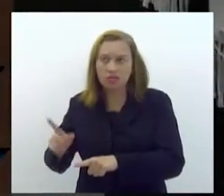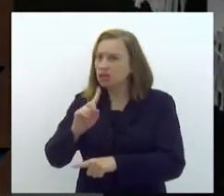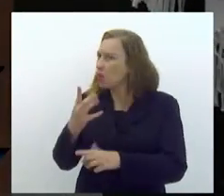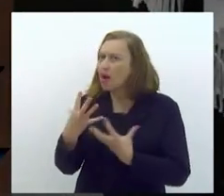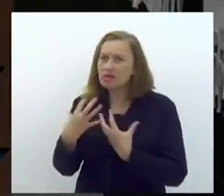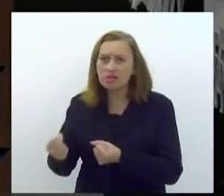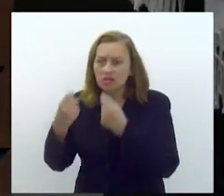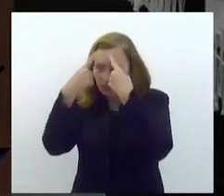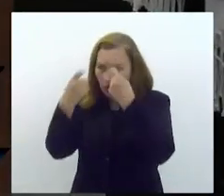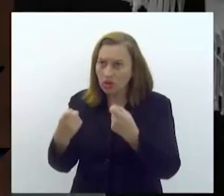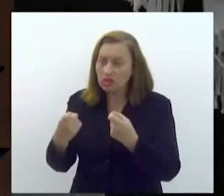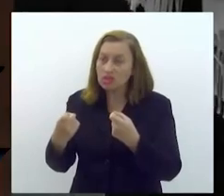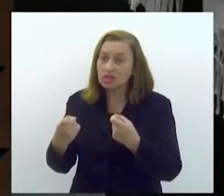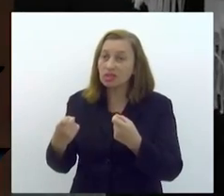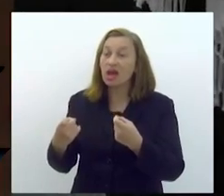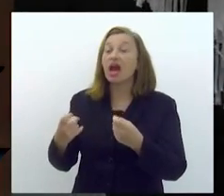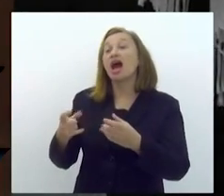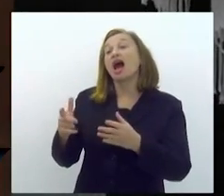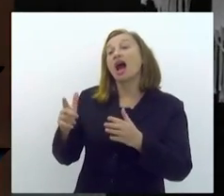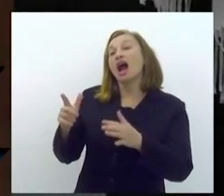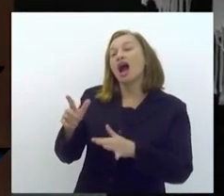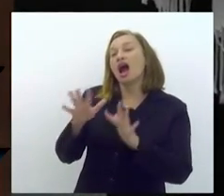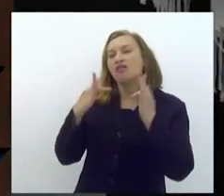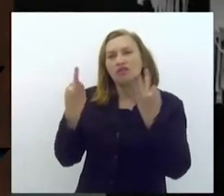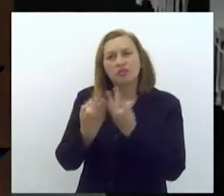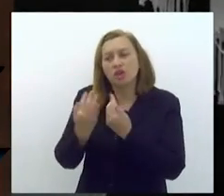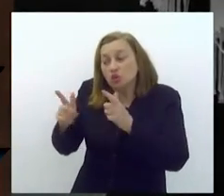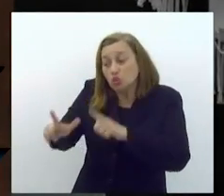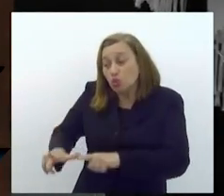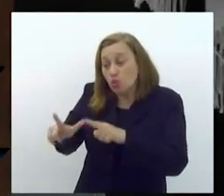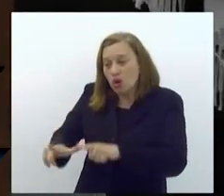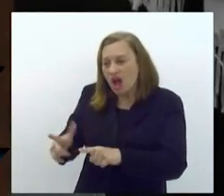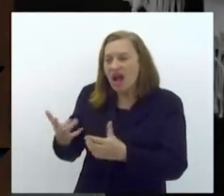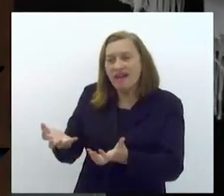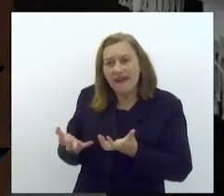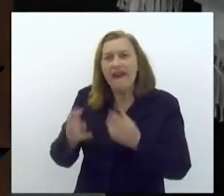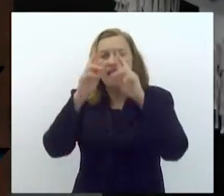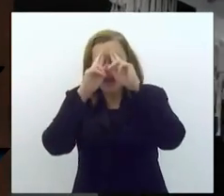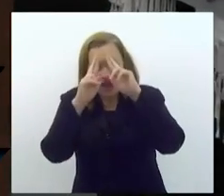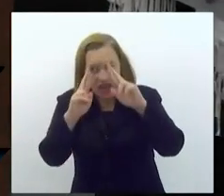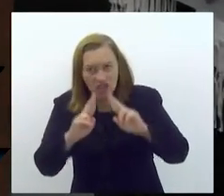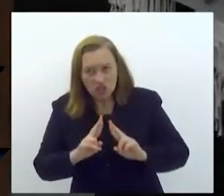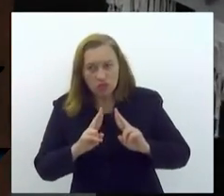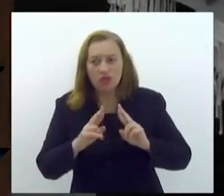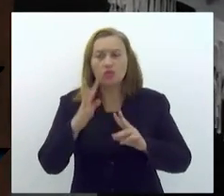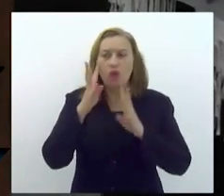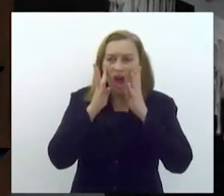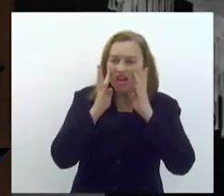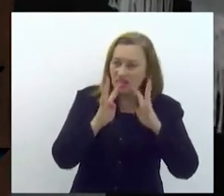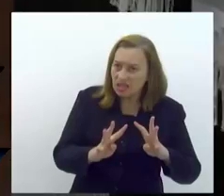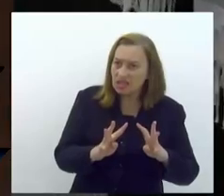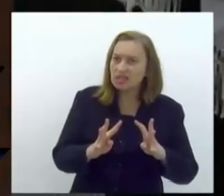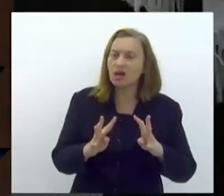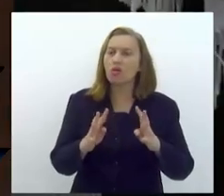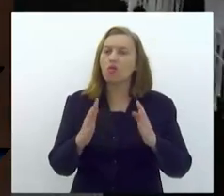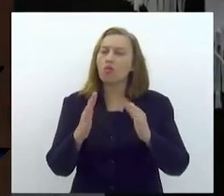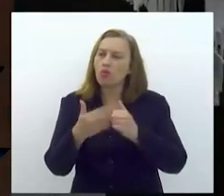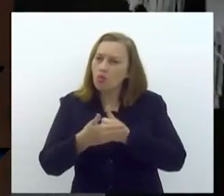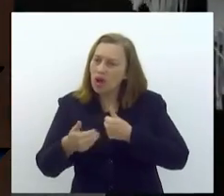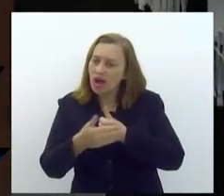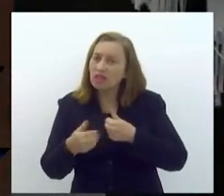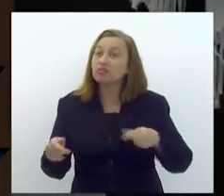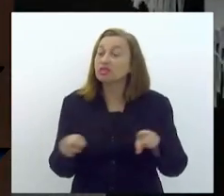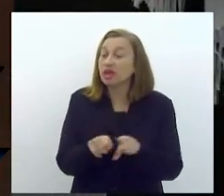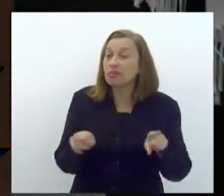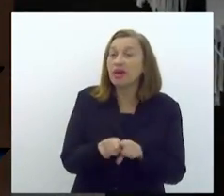com violência mas as famílias de Lumiar elas elas querem o respeito à atenção o carinho e aquelas